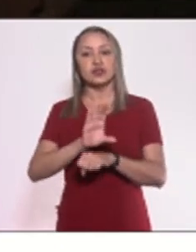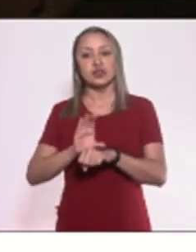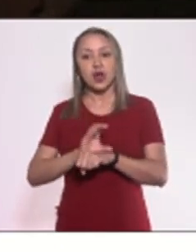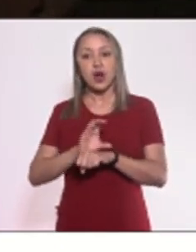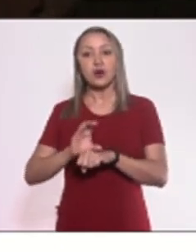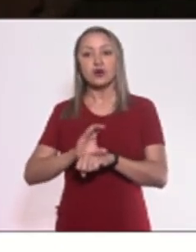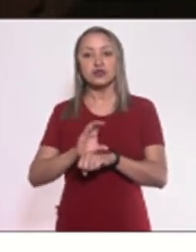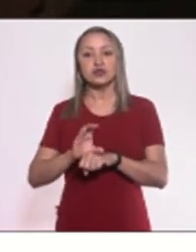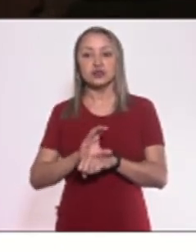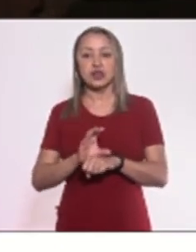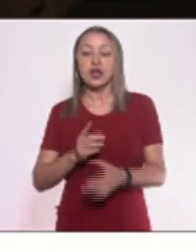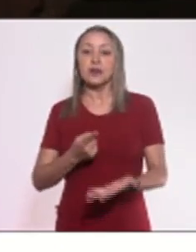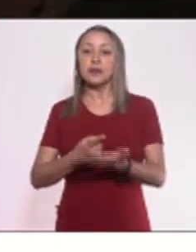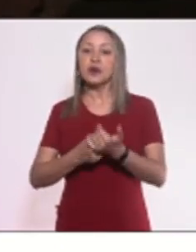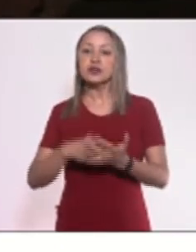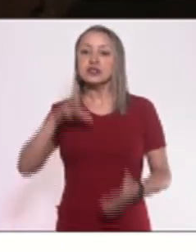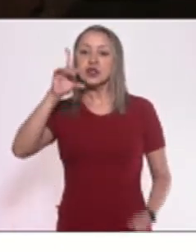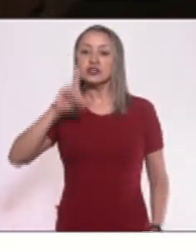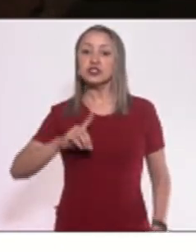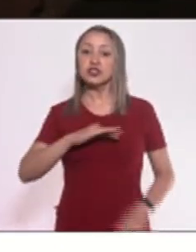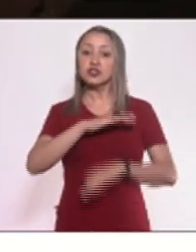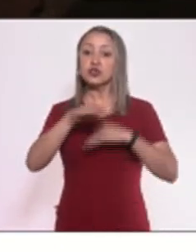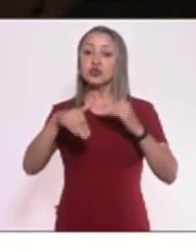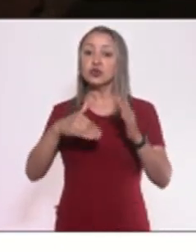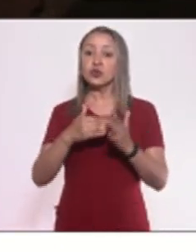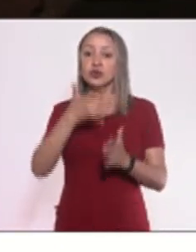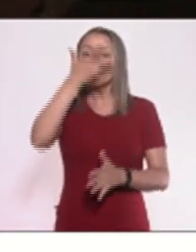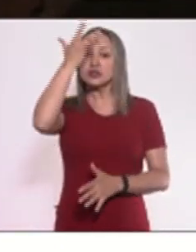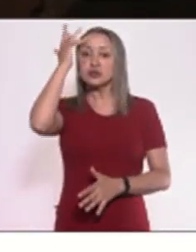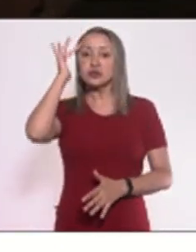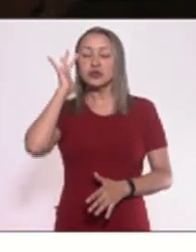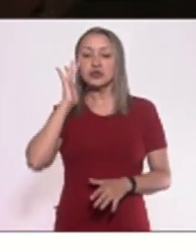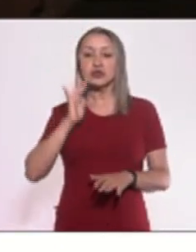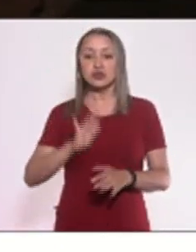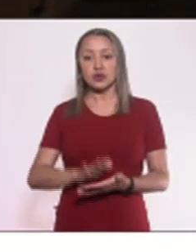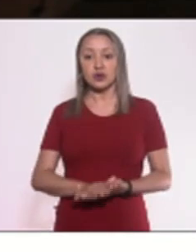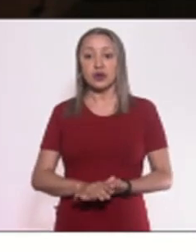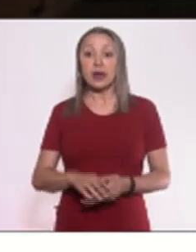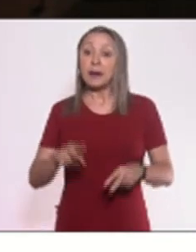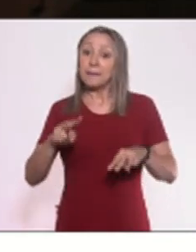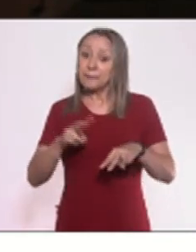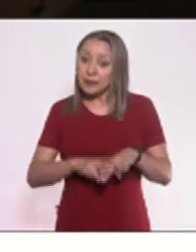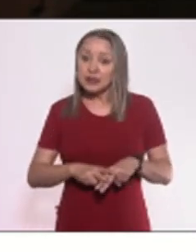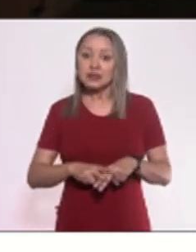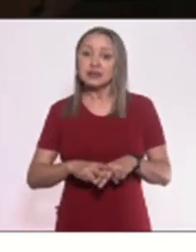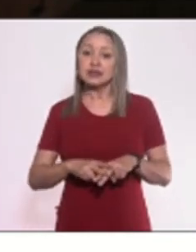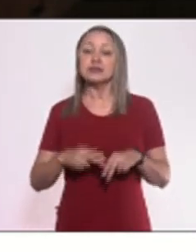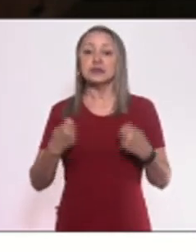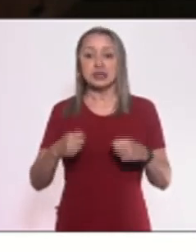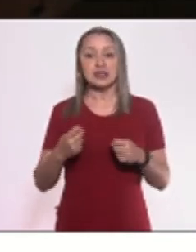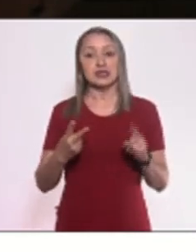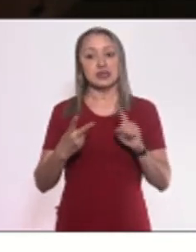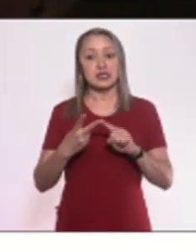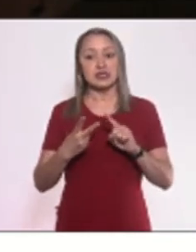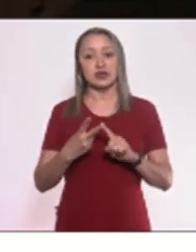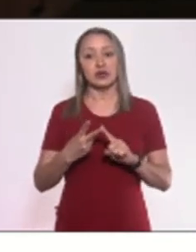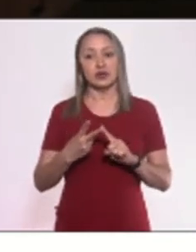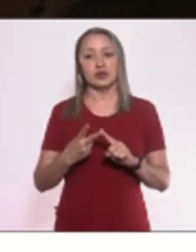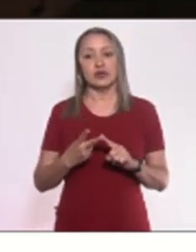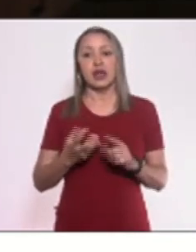no sentido de defender o direito de todos, a prisão tem que ser em segunda instância. Se